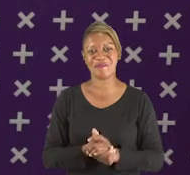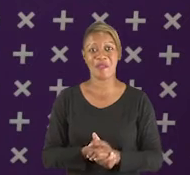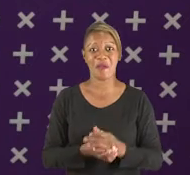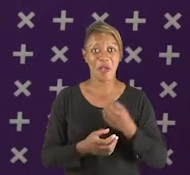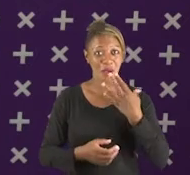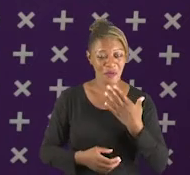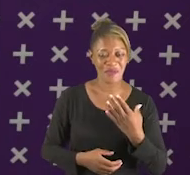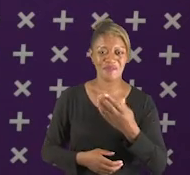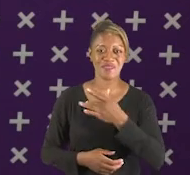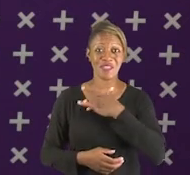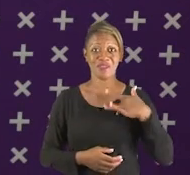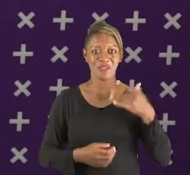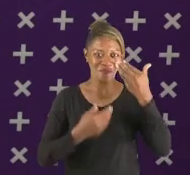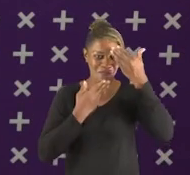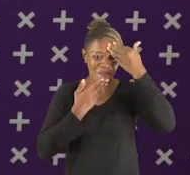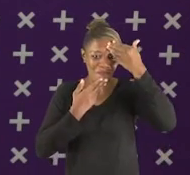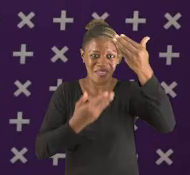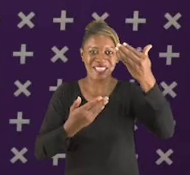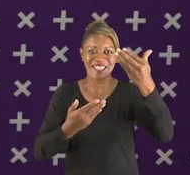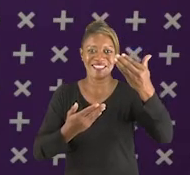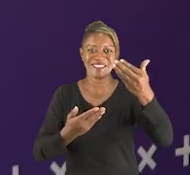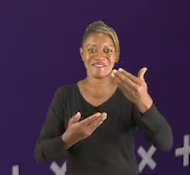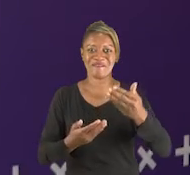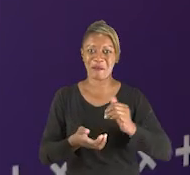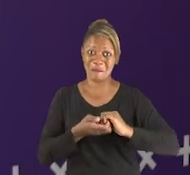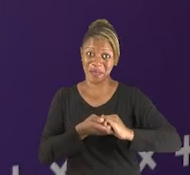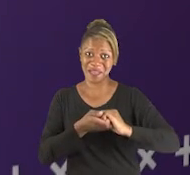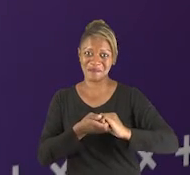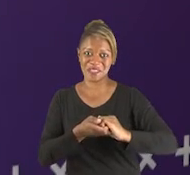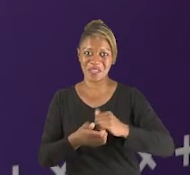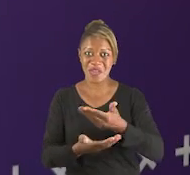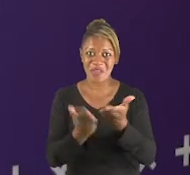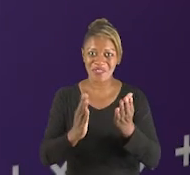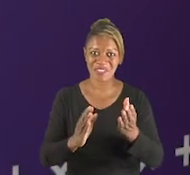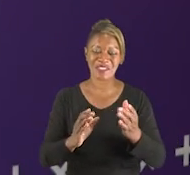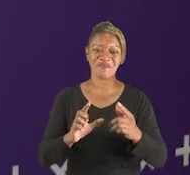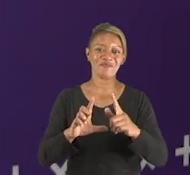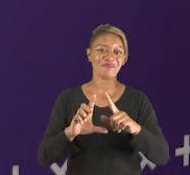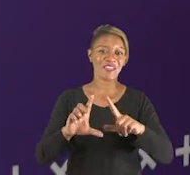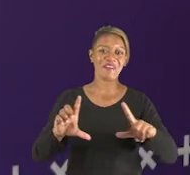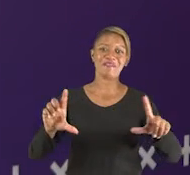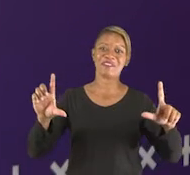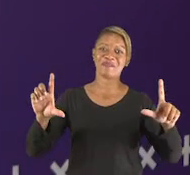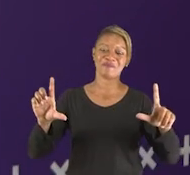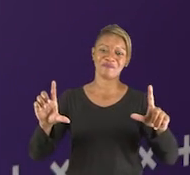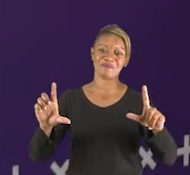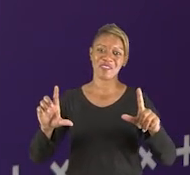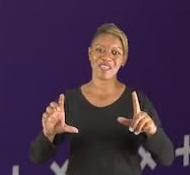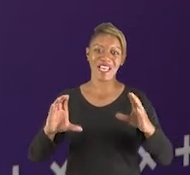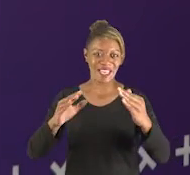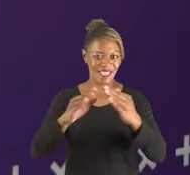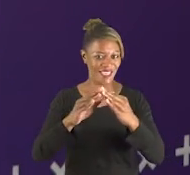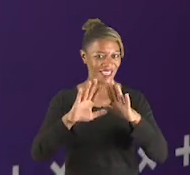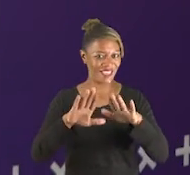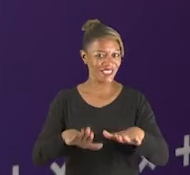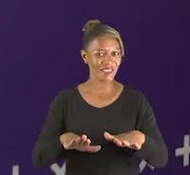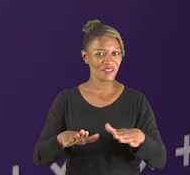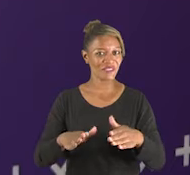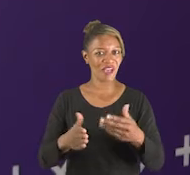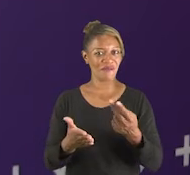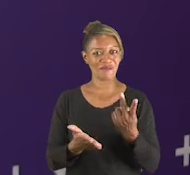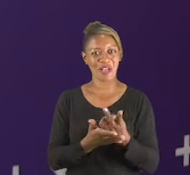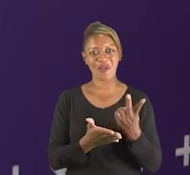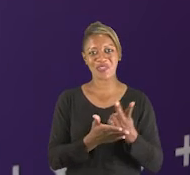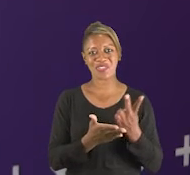boa saúde a todos muito obrigado muita bem e você que está assistindo a festival em Nova Klabin em casa Continue com a